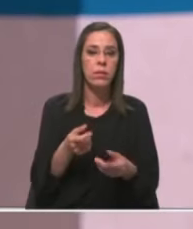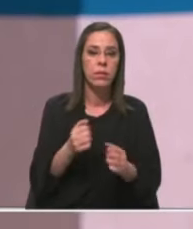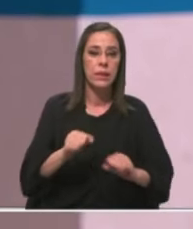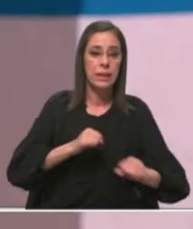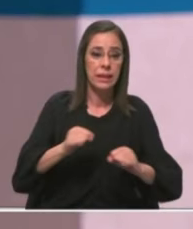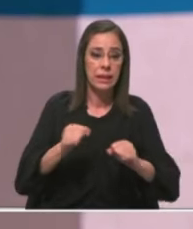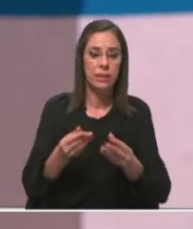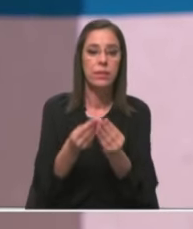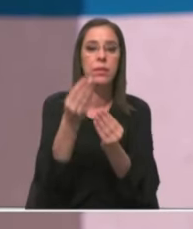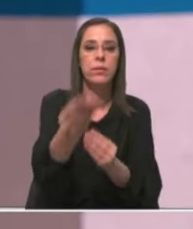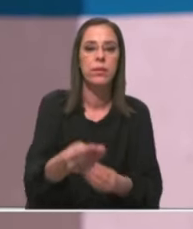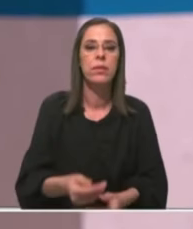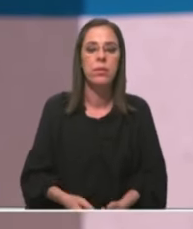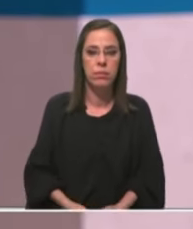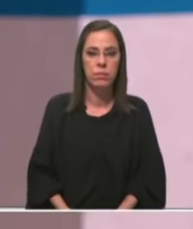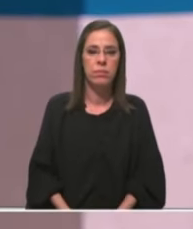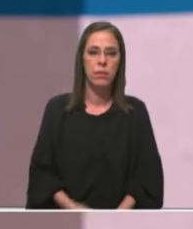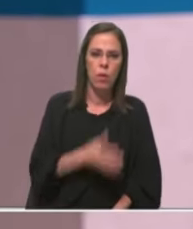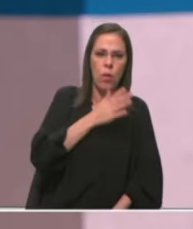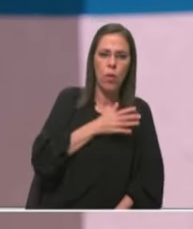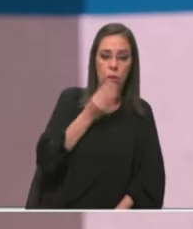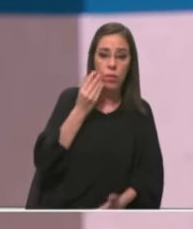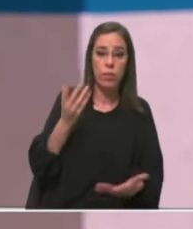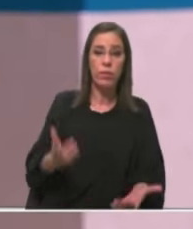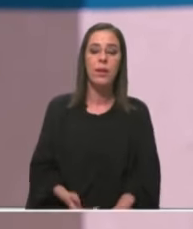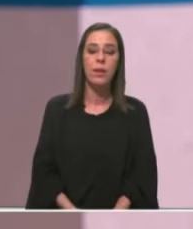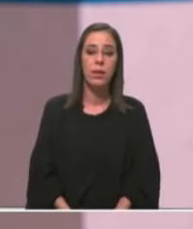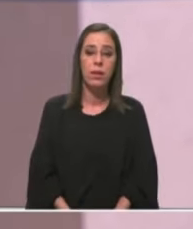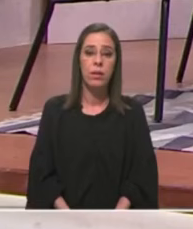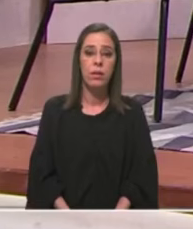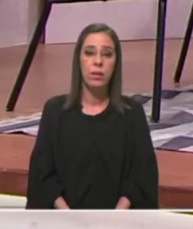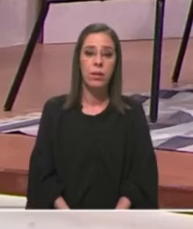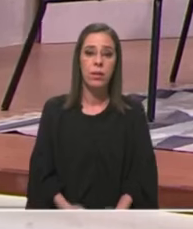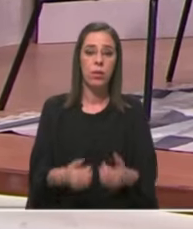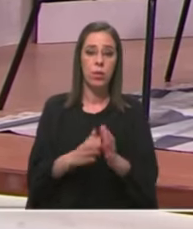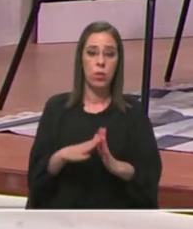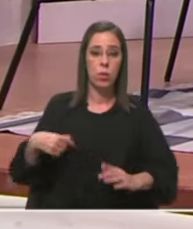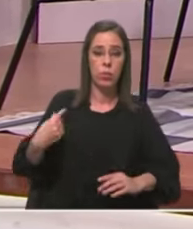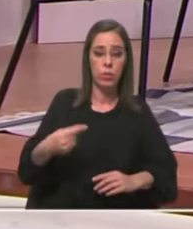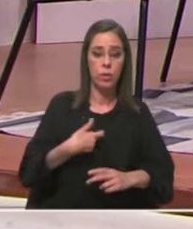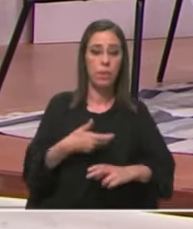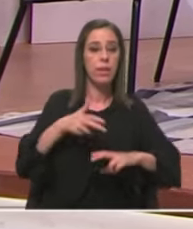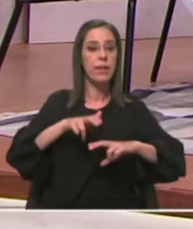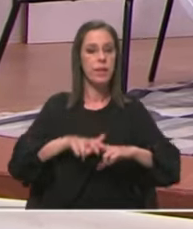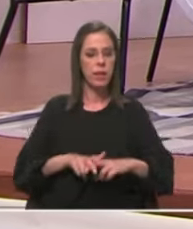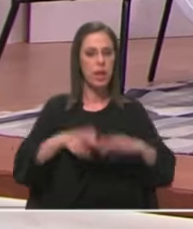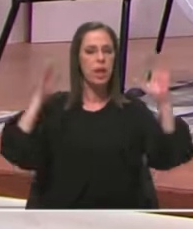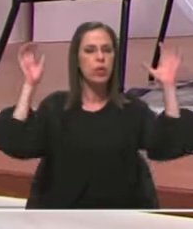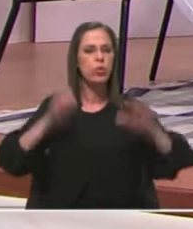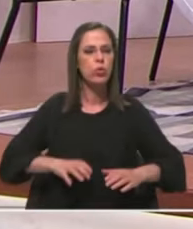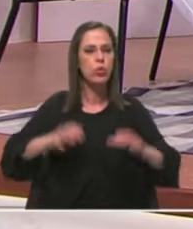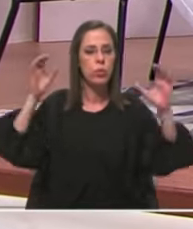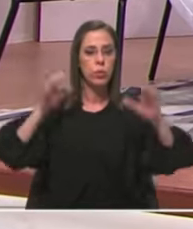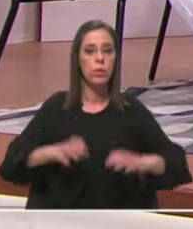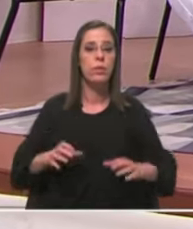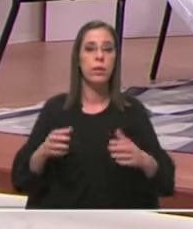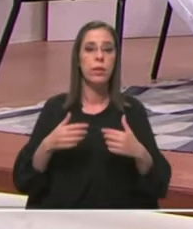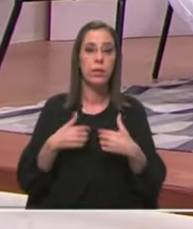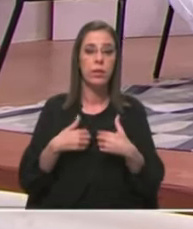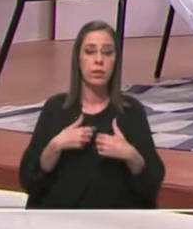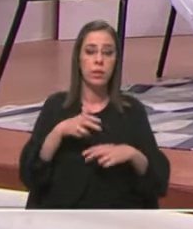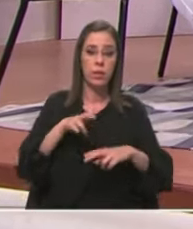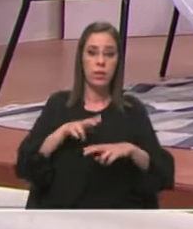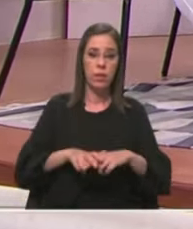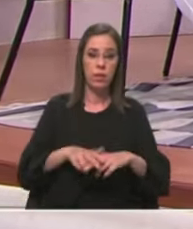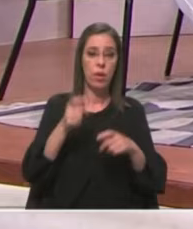correr devolvê-la. Foi. Conte-nos lá como é que aconteceu. Como todos os dias, estava lá sentado, estava a chover. Eu estava sentado